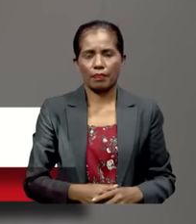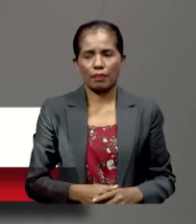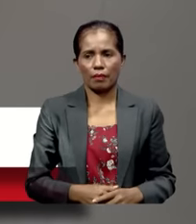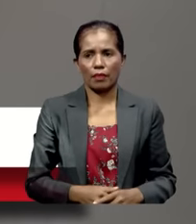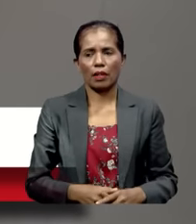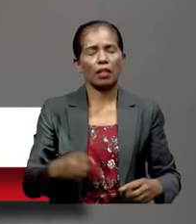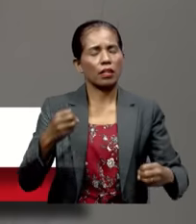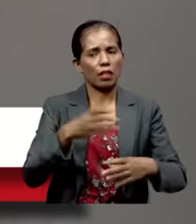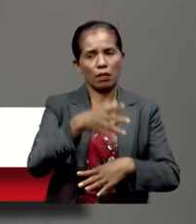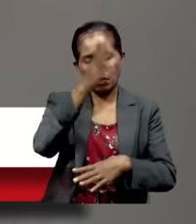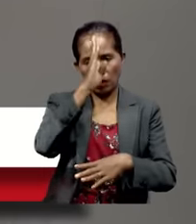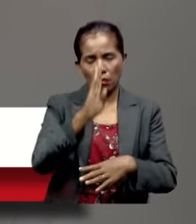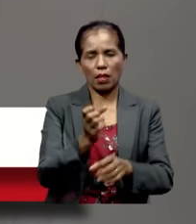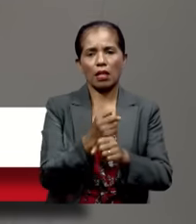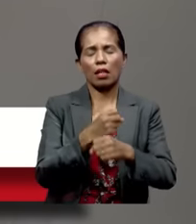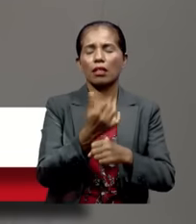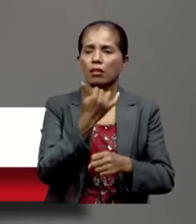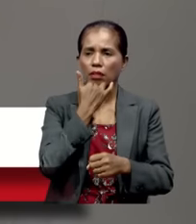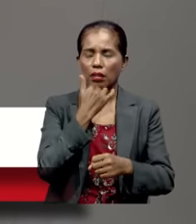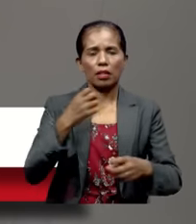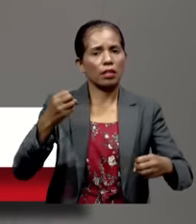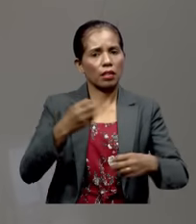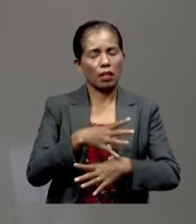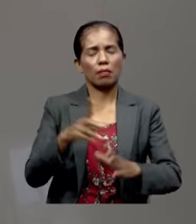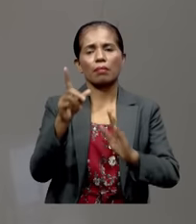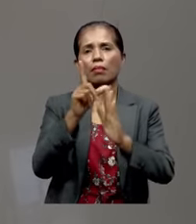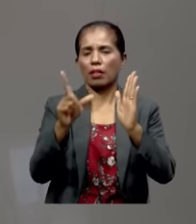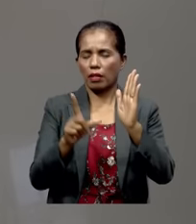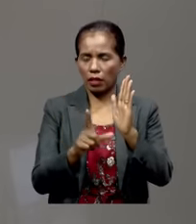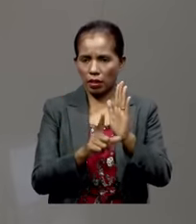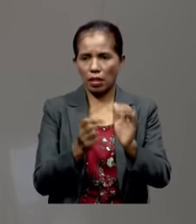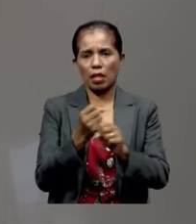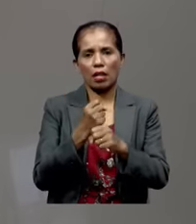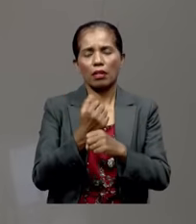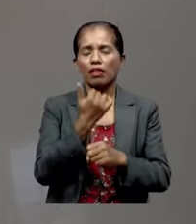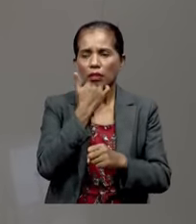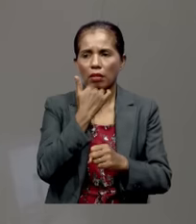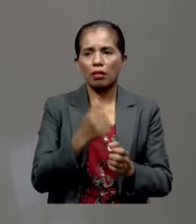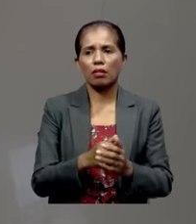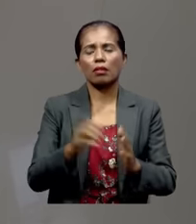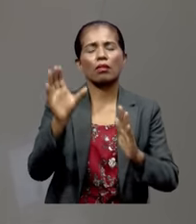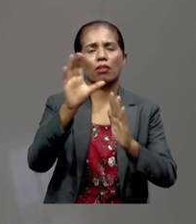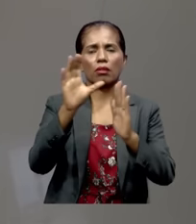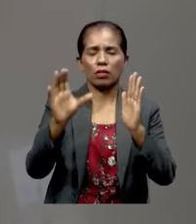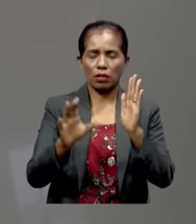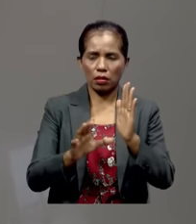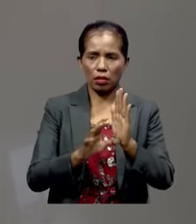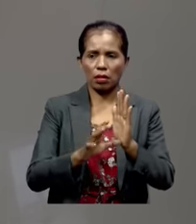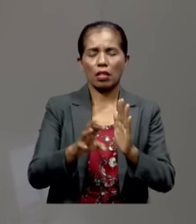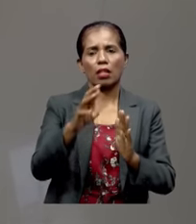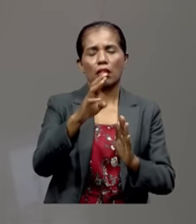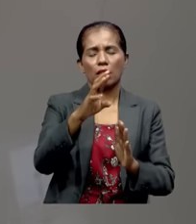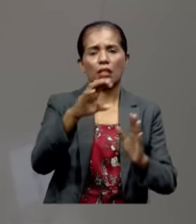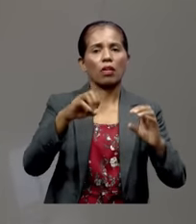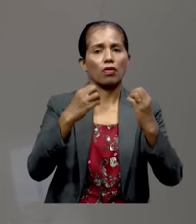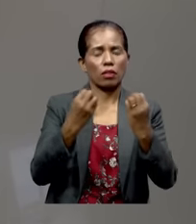tauk pemeroma kalau salah, tauk balei halo salah. Konstitusi maka